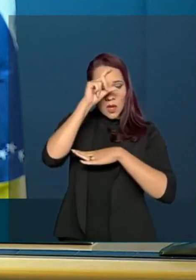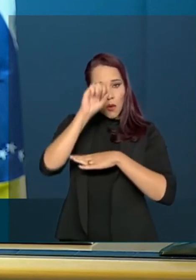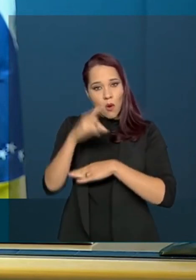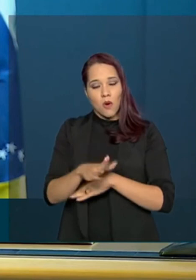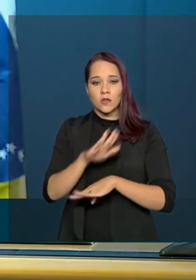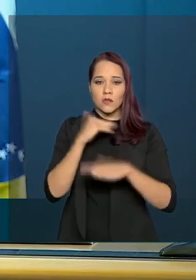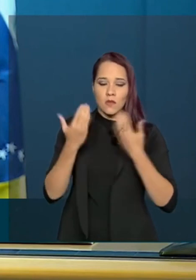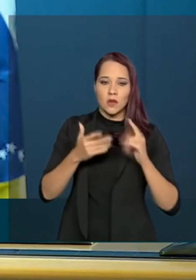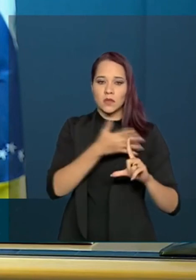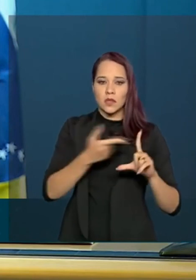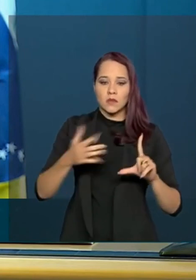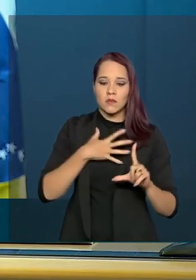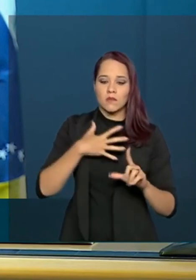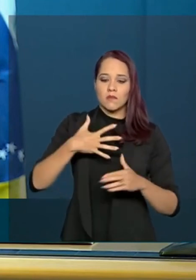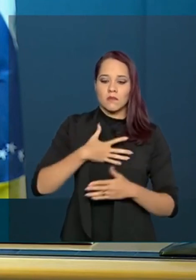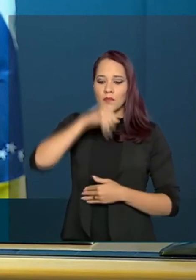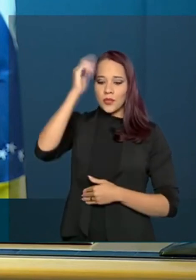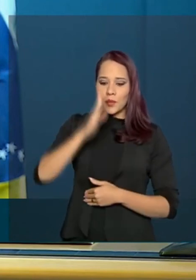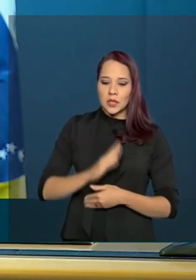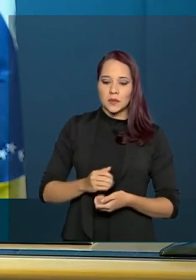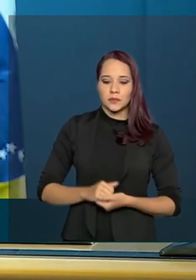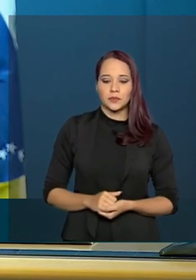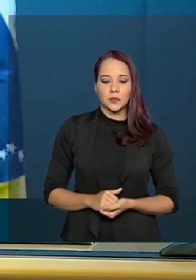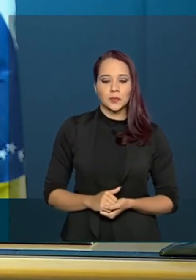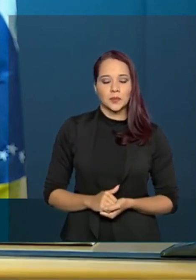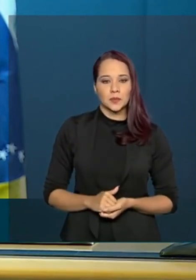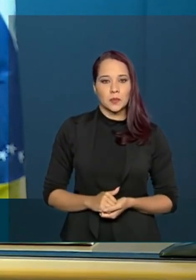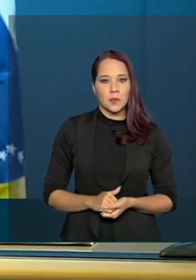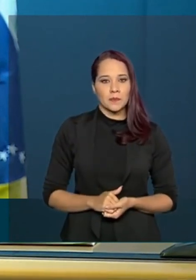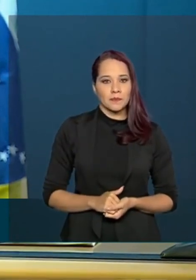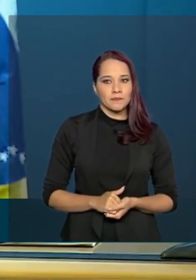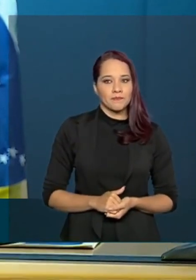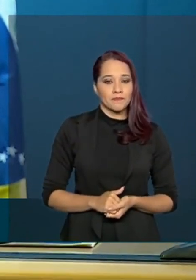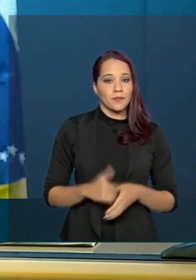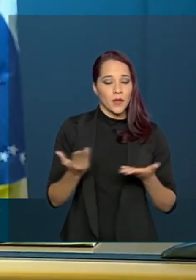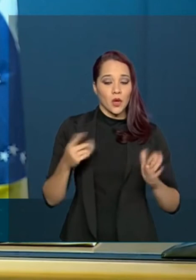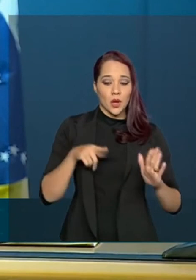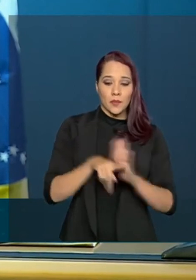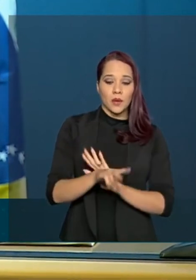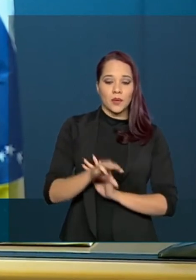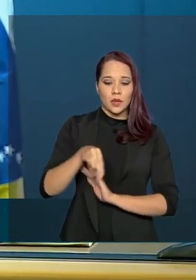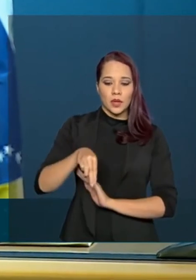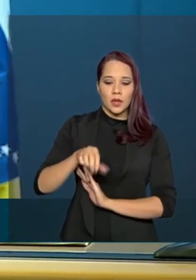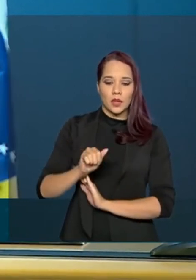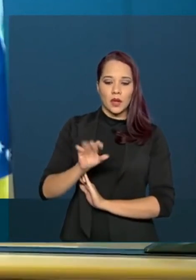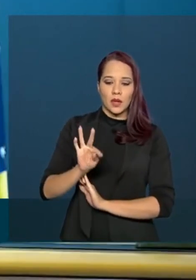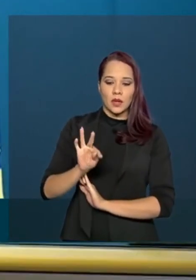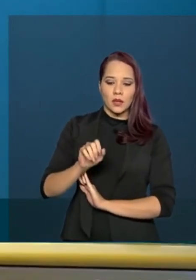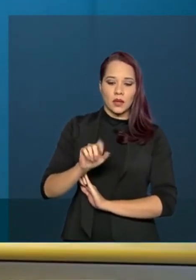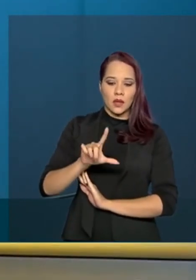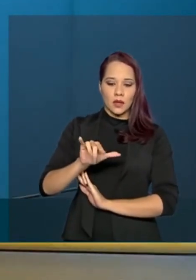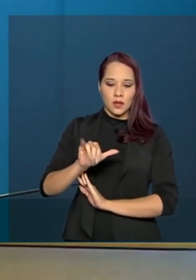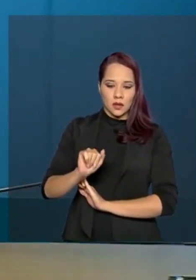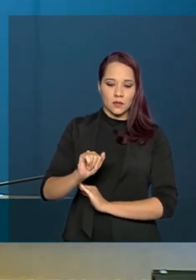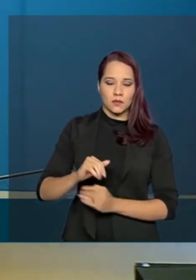por síndrome respiratória aguda grave no Brasil. Bom, agora nós vamos com a pergunta da Natália Cancian, da Folha de São